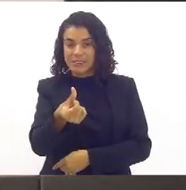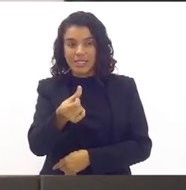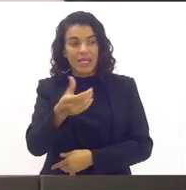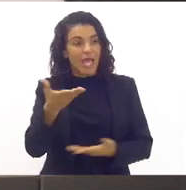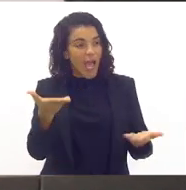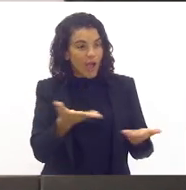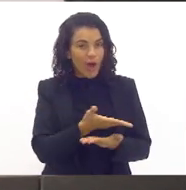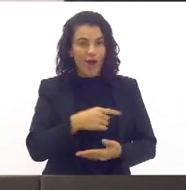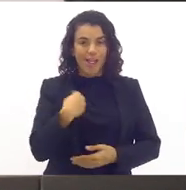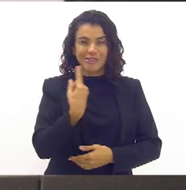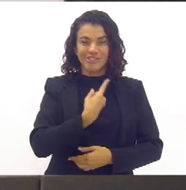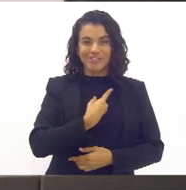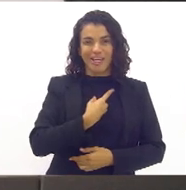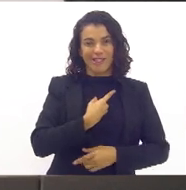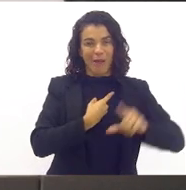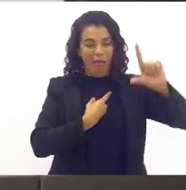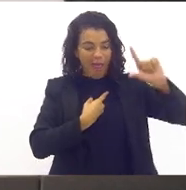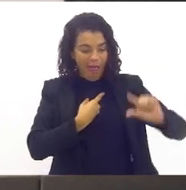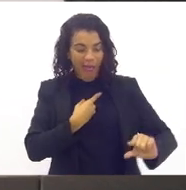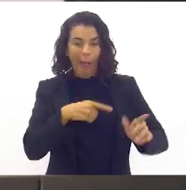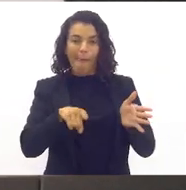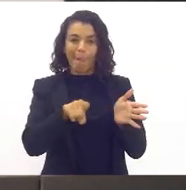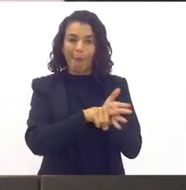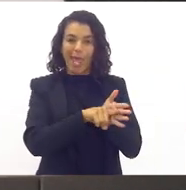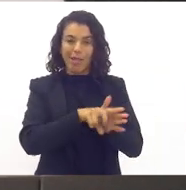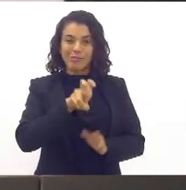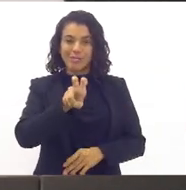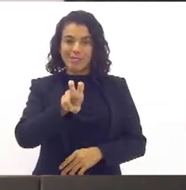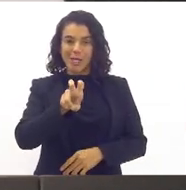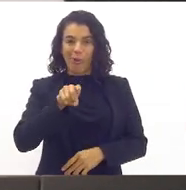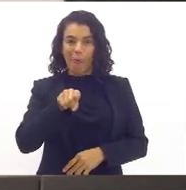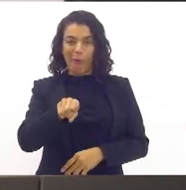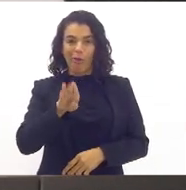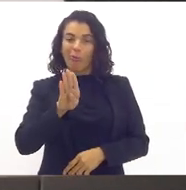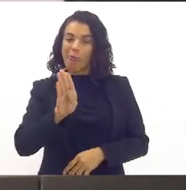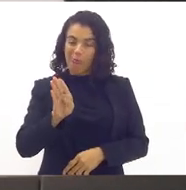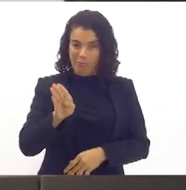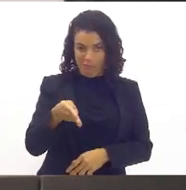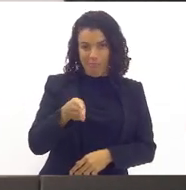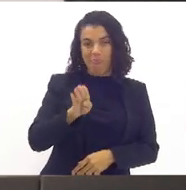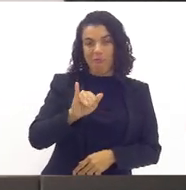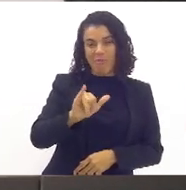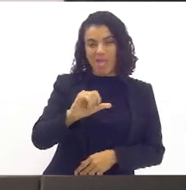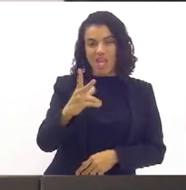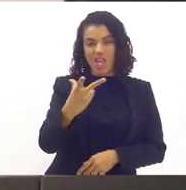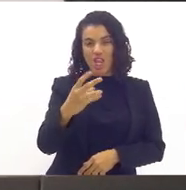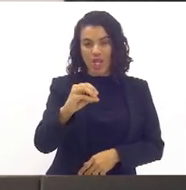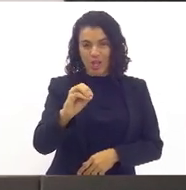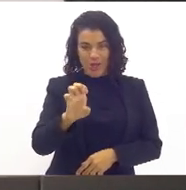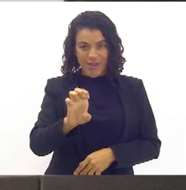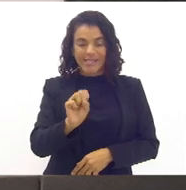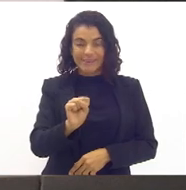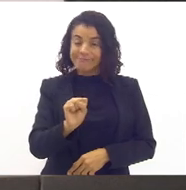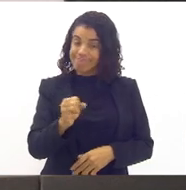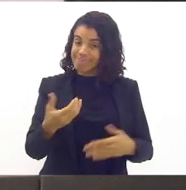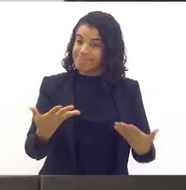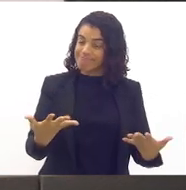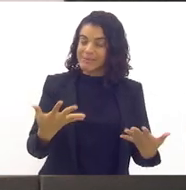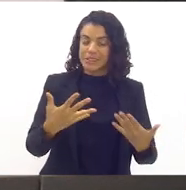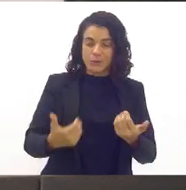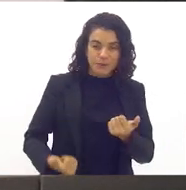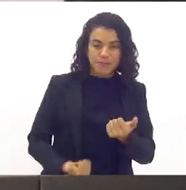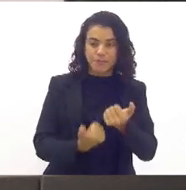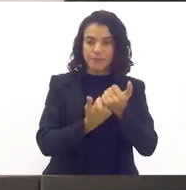estamos em menos 5,8 bi. Então, também estamos batendo a meta, tanto no nominal quanto no primário, que reforça